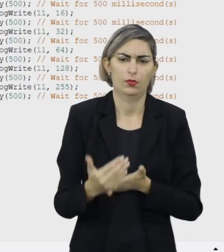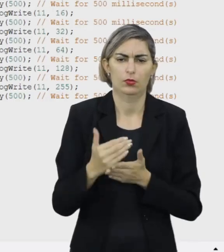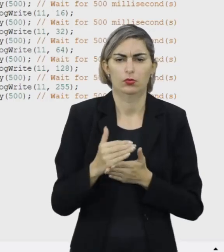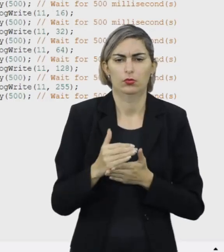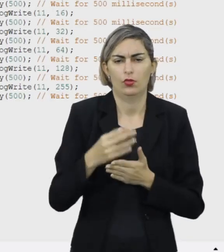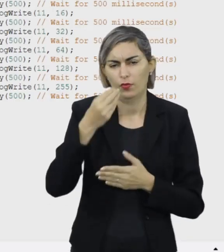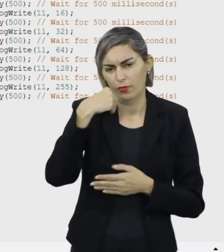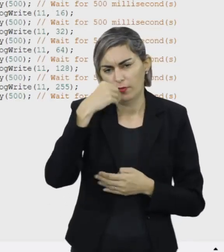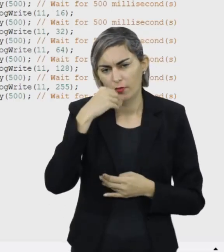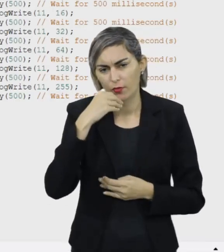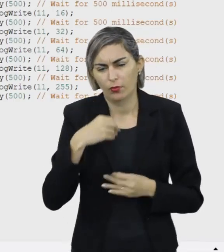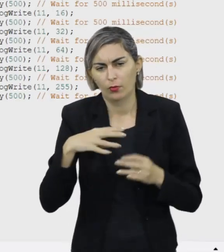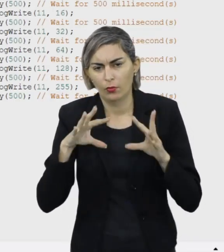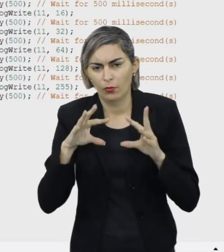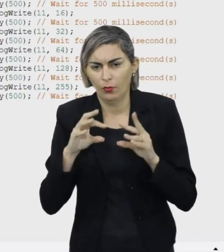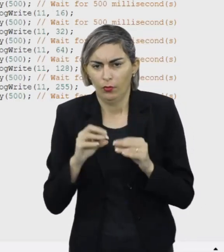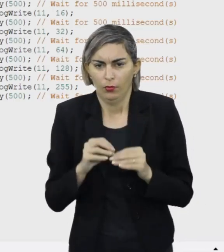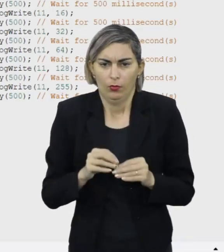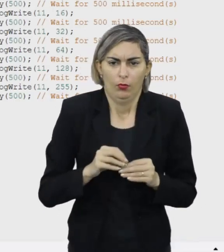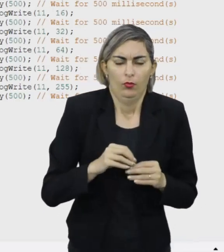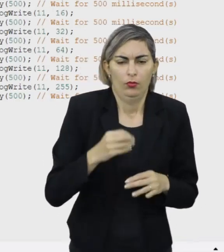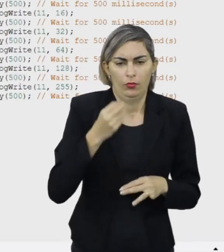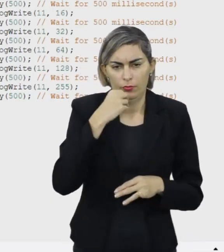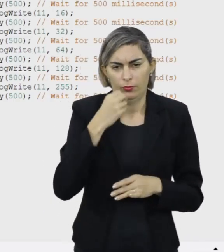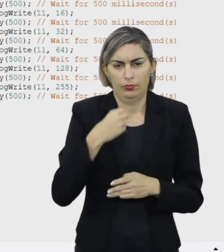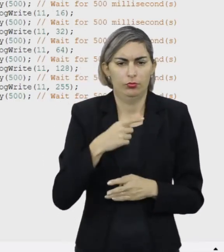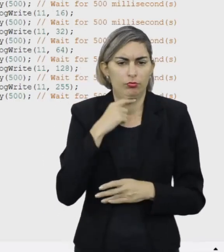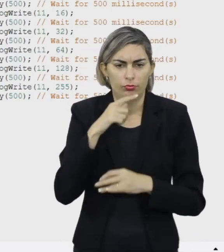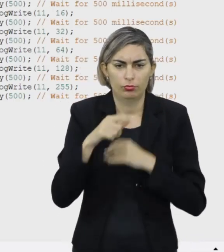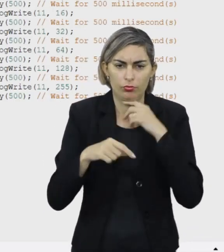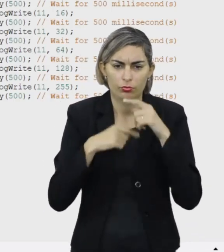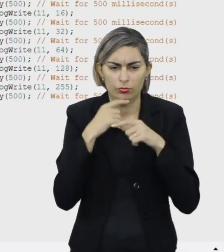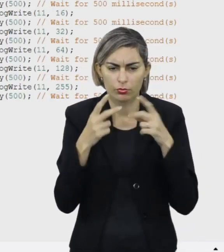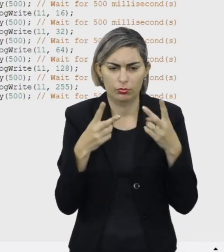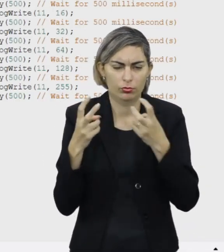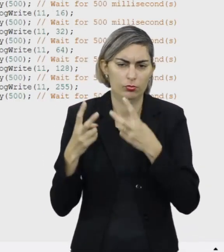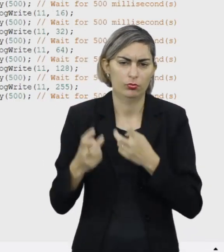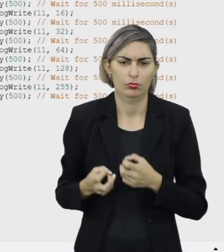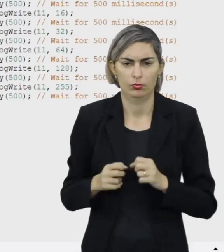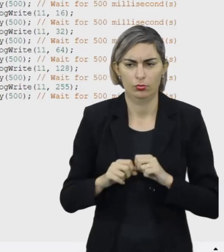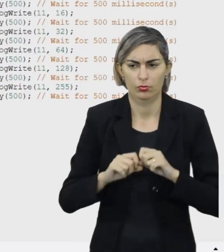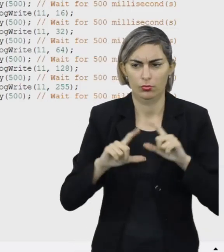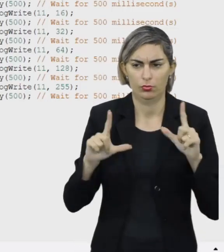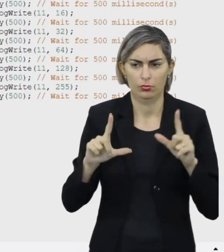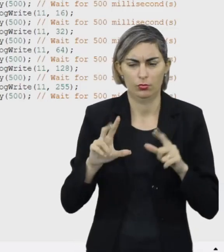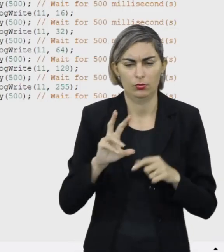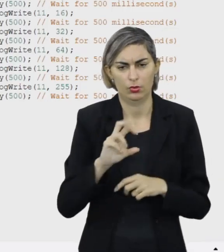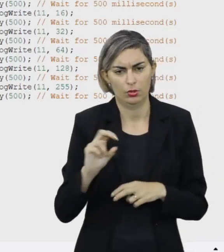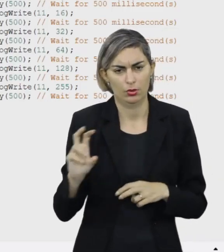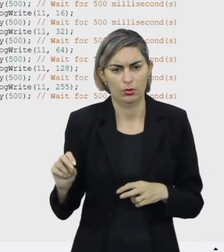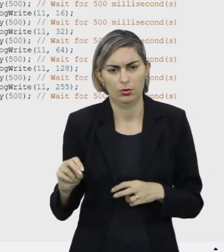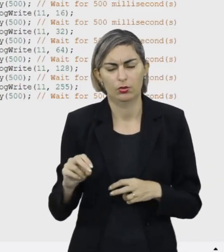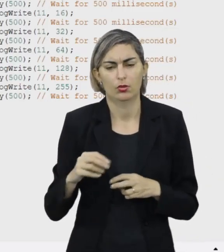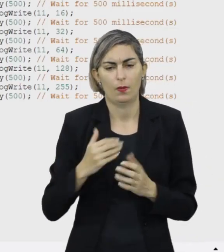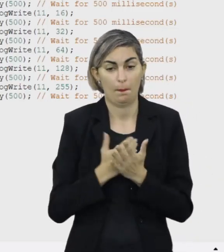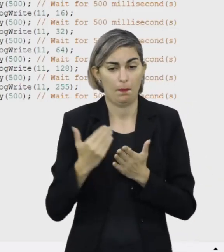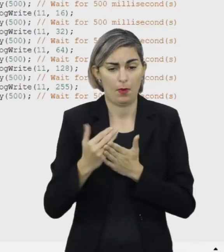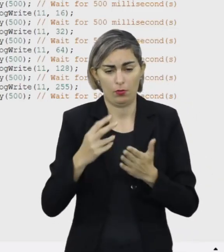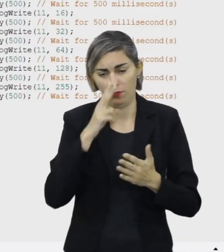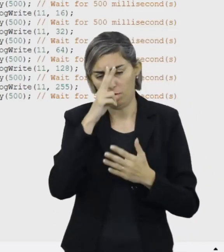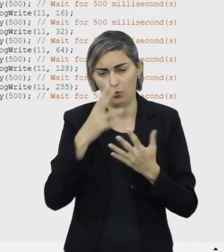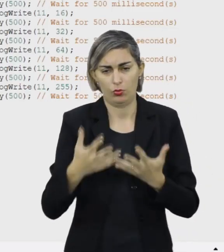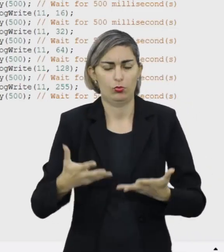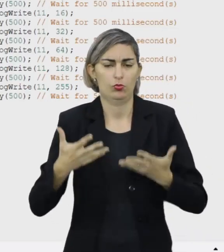pulso muito fraquinho. Às vezes esse pulso é tão fraco que nem você não consegue perceber a emissão de luz. Depois de 500 milissegundos, vai ficar mais intenso.